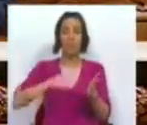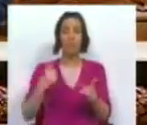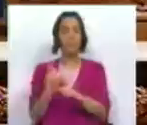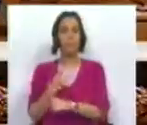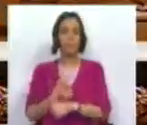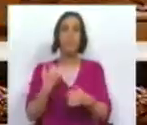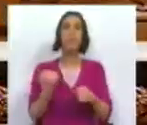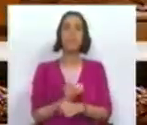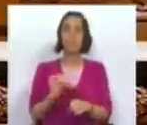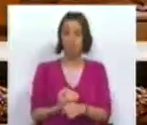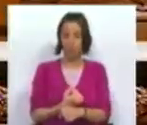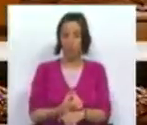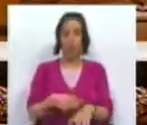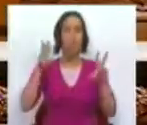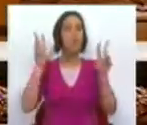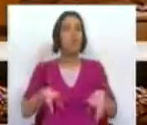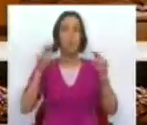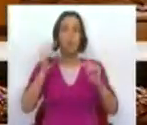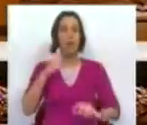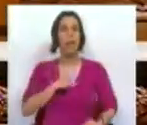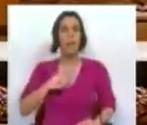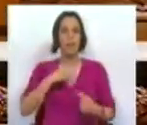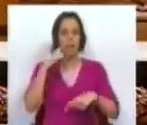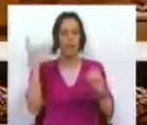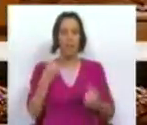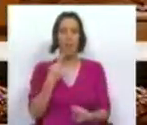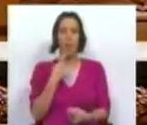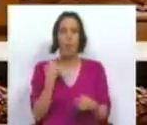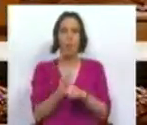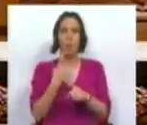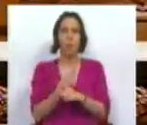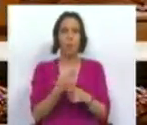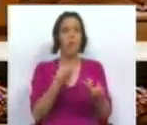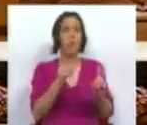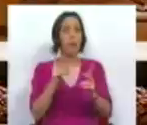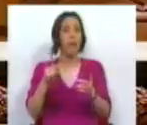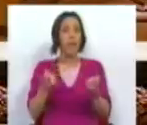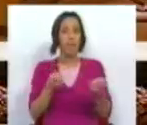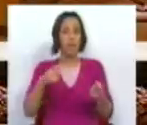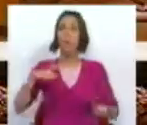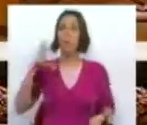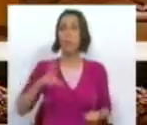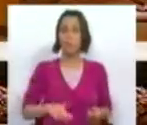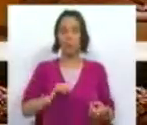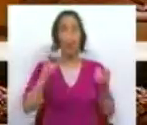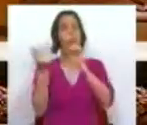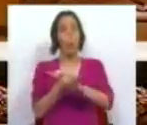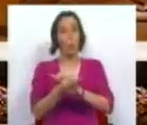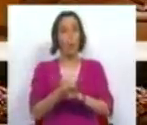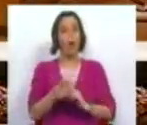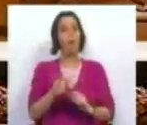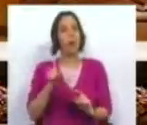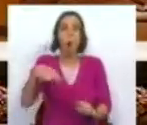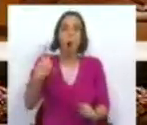contratação de bens e serviços. Nunca uma empresa pública teve tantas ferramentas de gestão em Portugal. E ao invés de